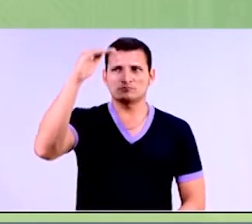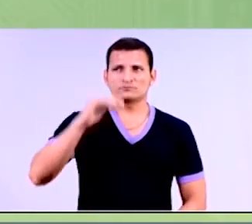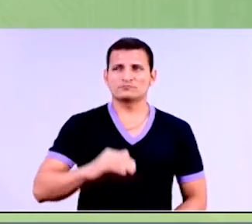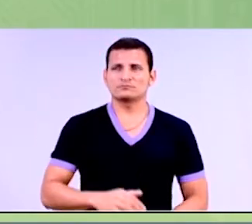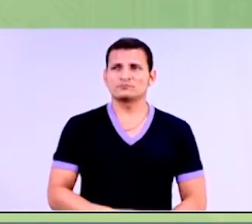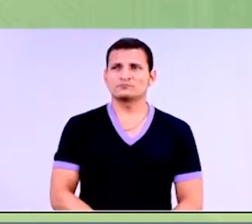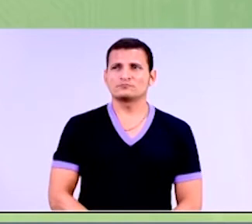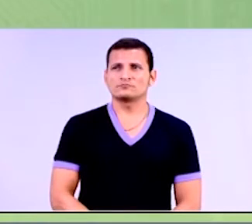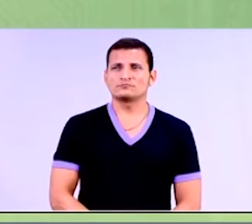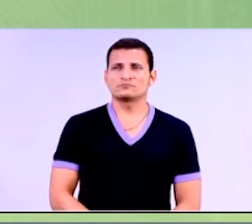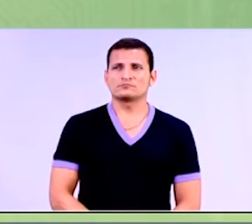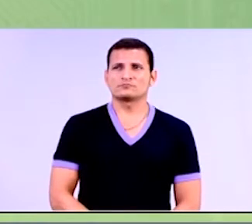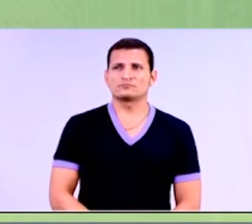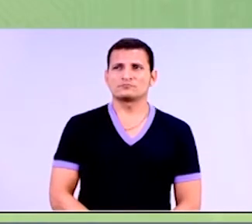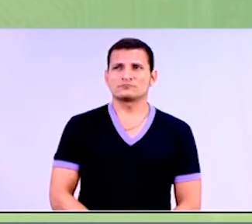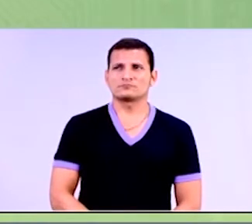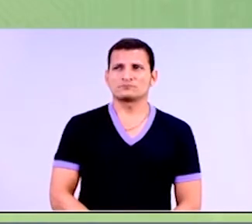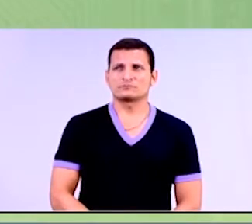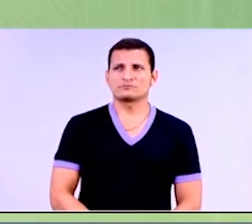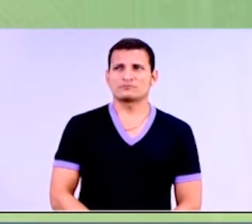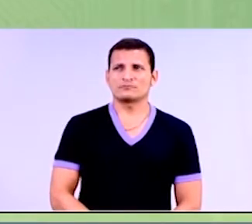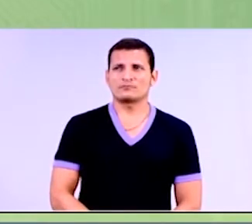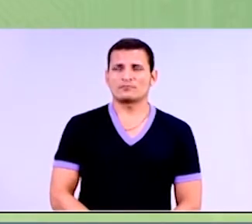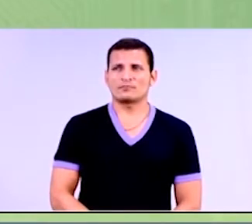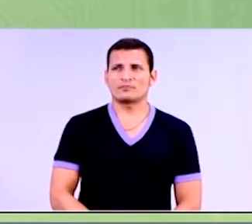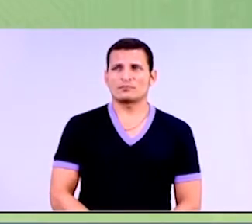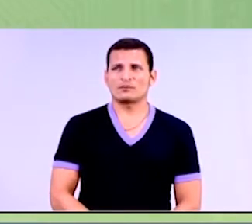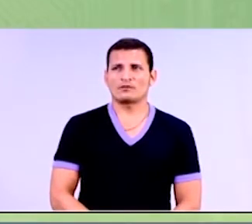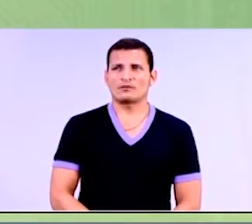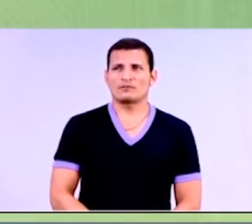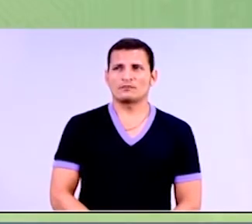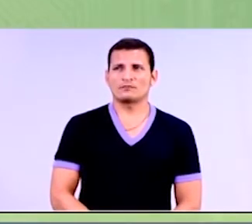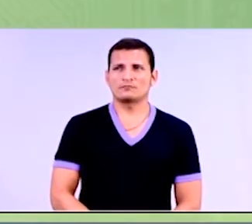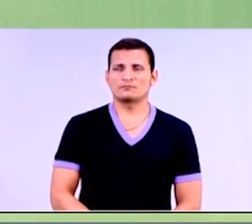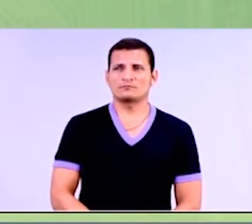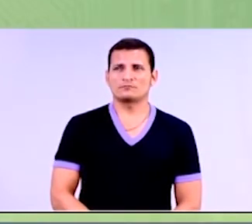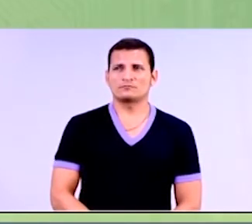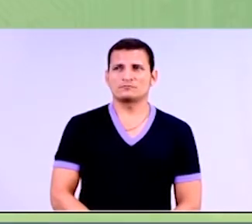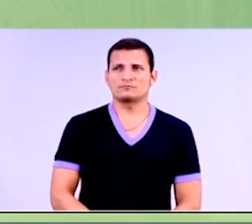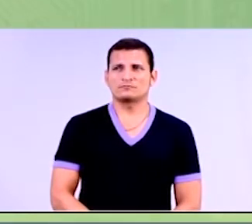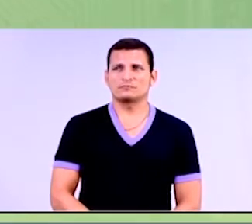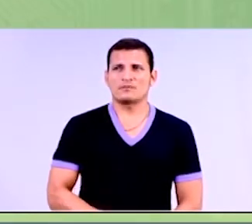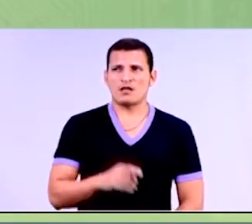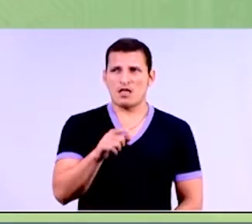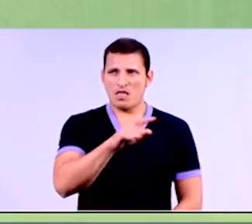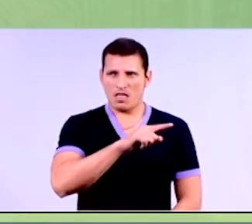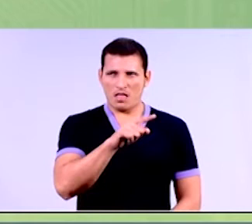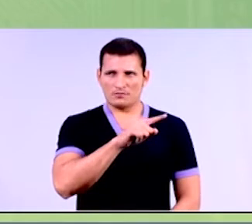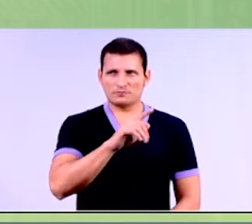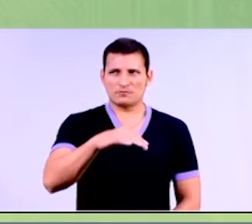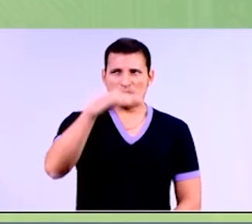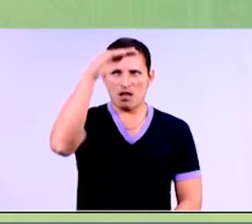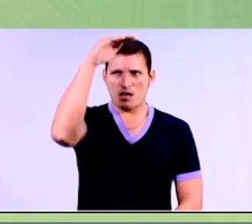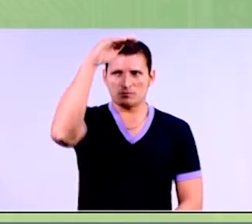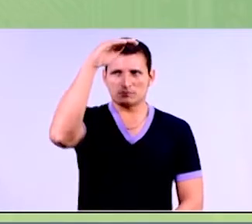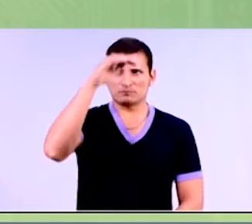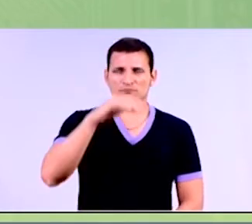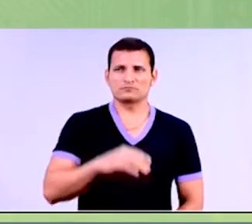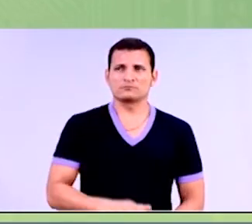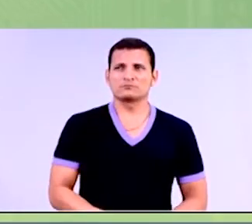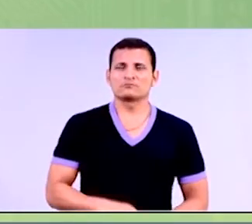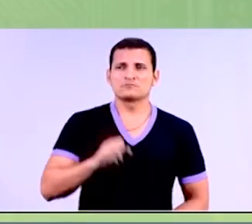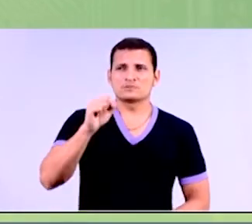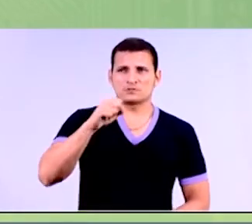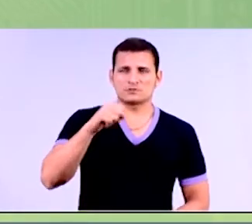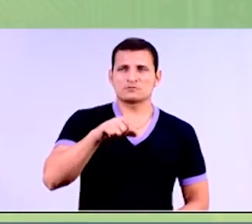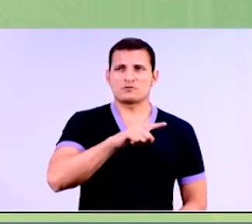Mark? E sobre o Bob e o Mark? Are they tall? Eles são altos? Yes, they are. Sim, eles